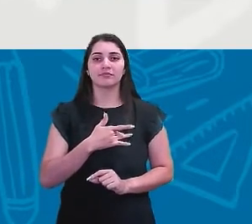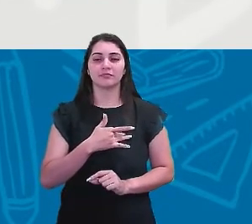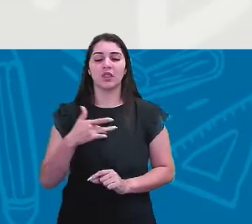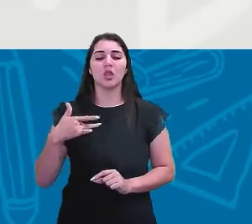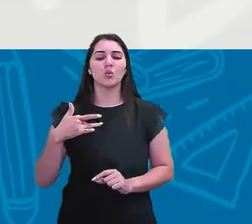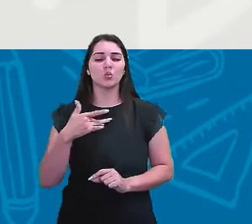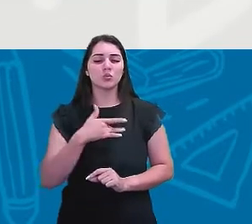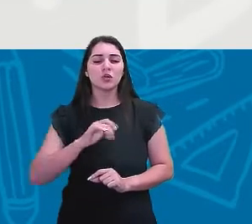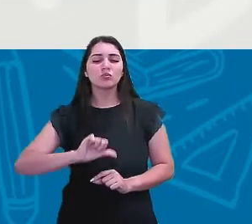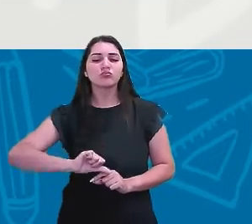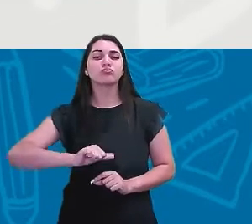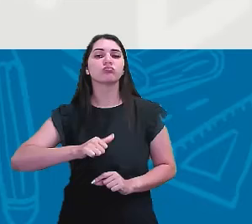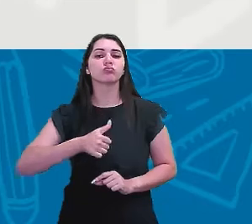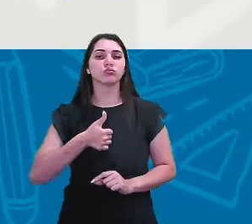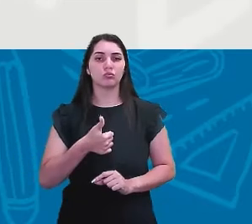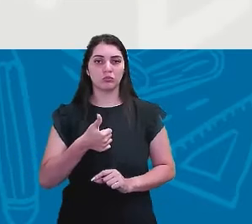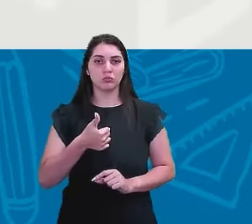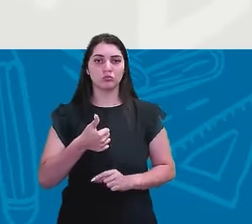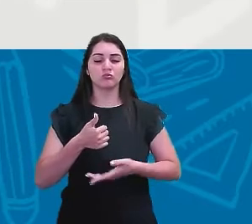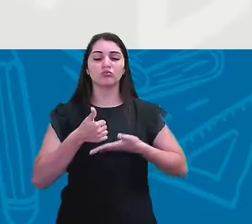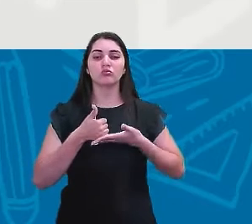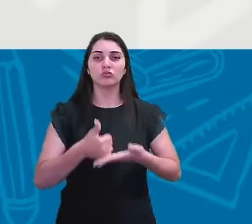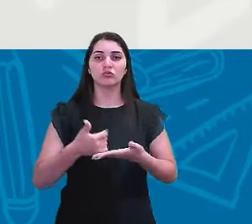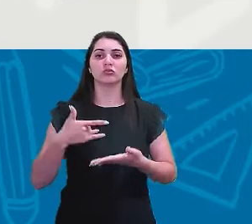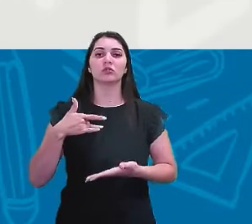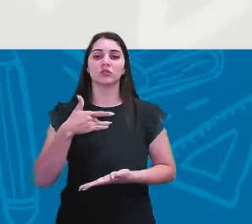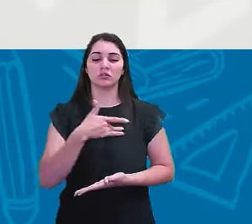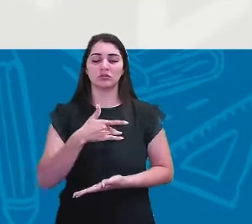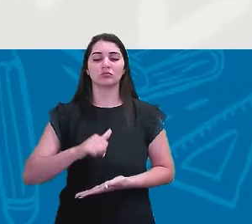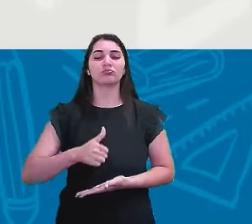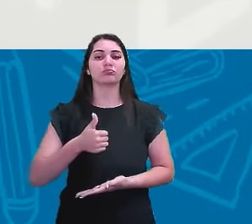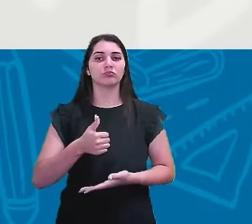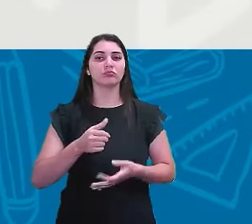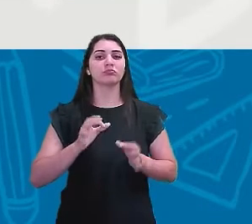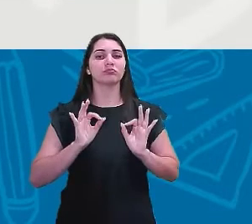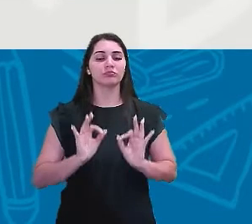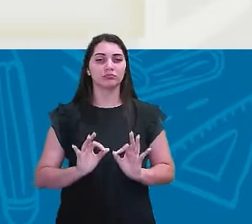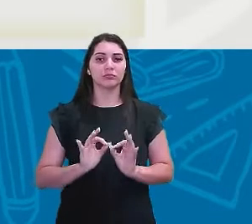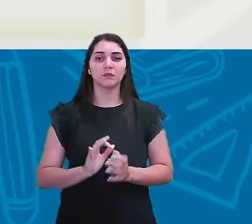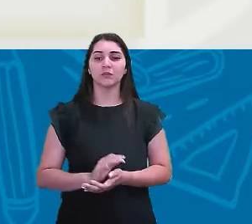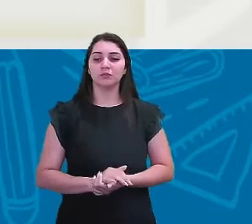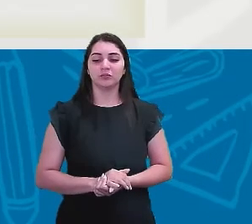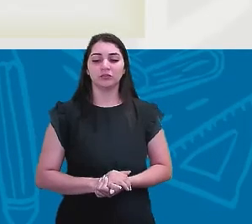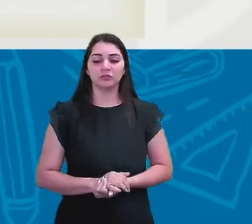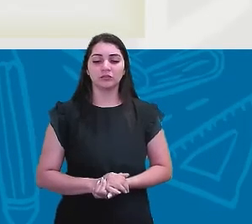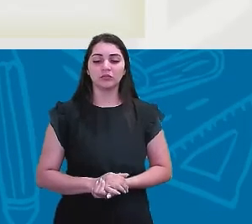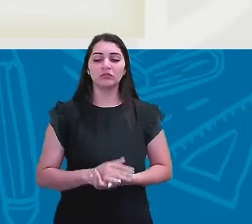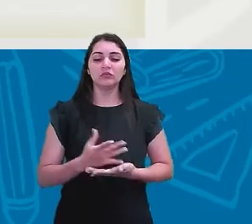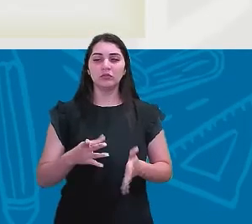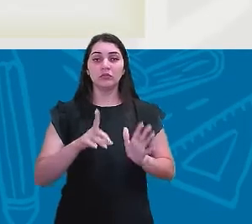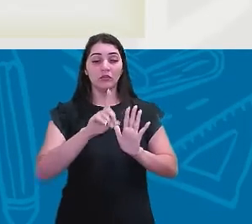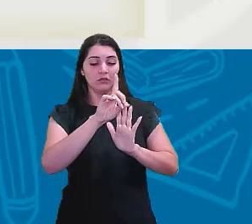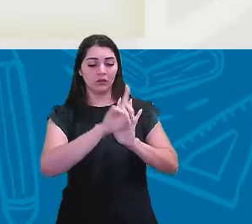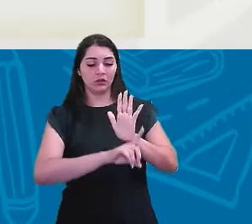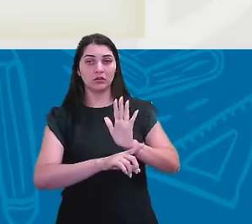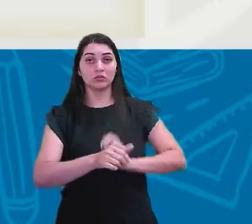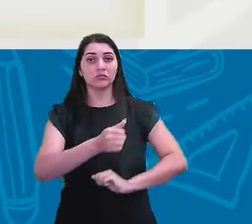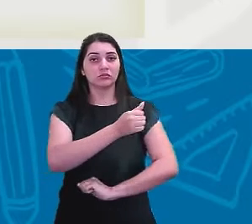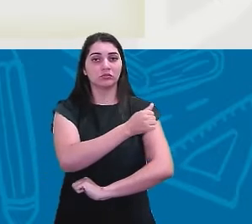de qualidade, uma assistência à saúde com qualidade, tá bom? Direitos do